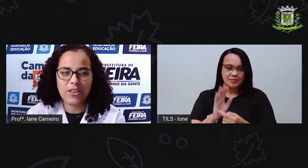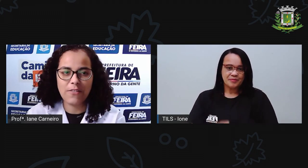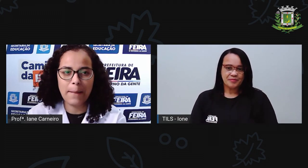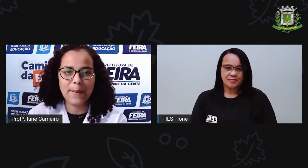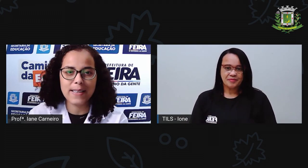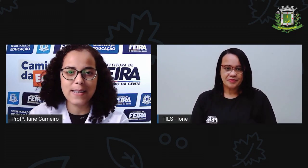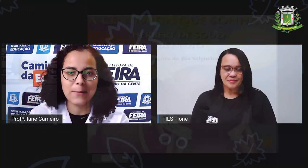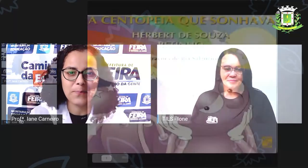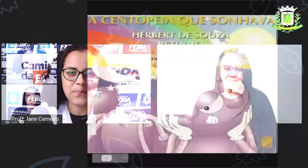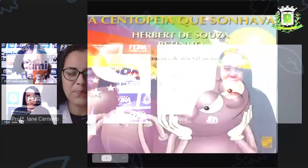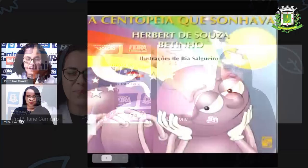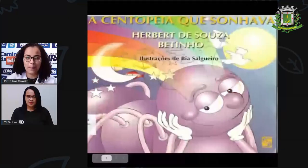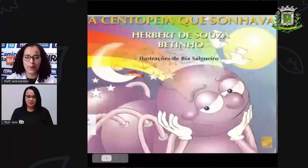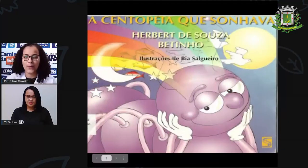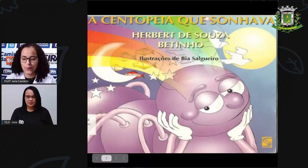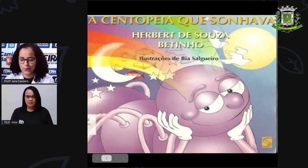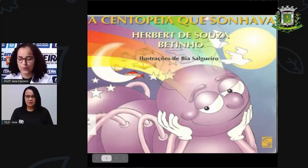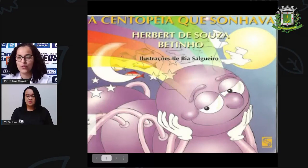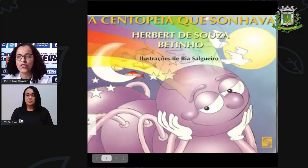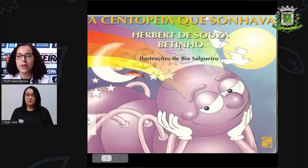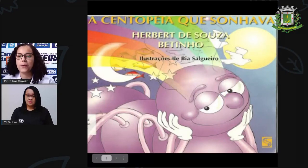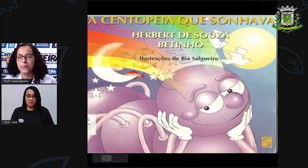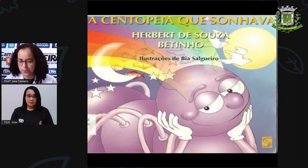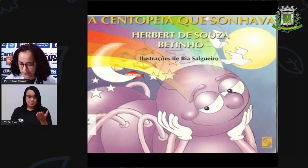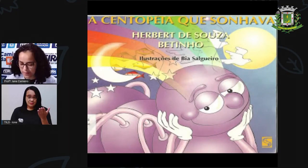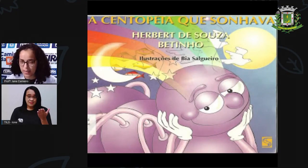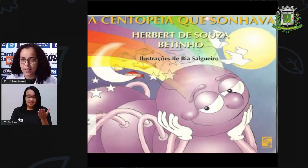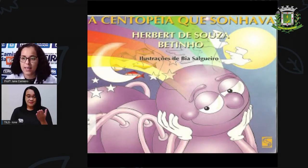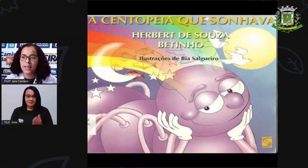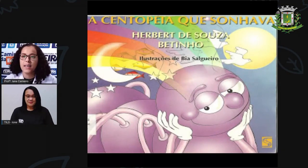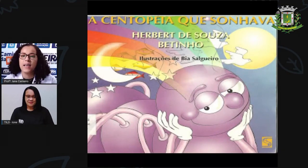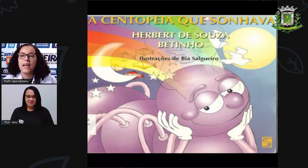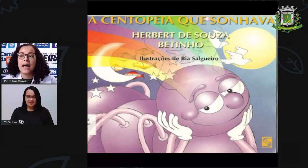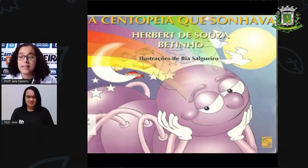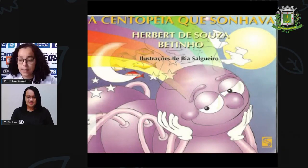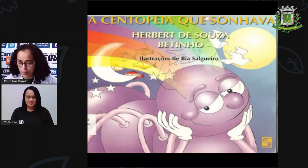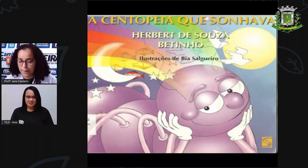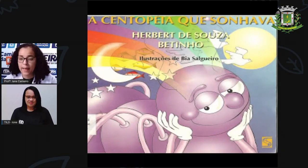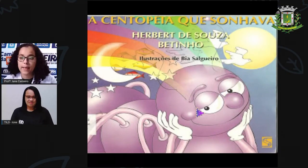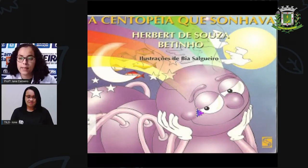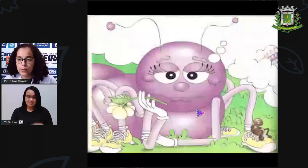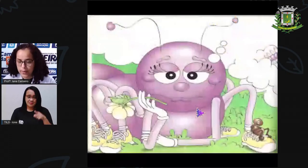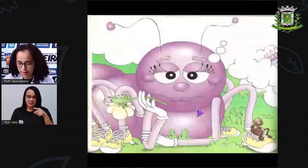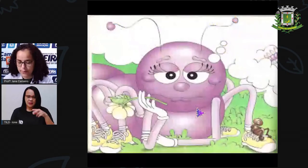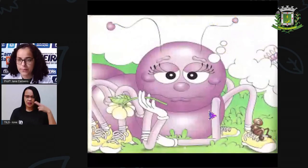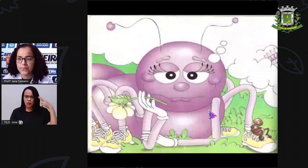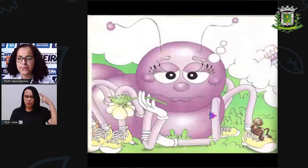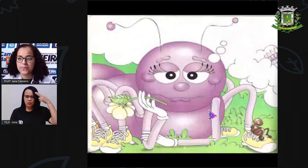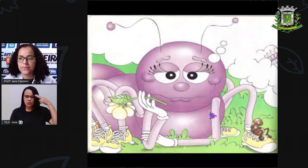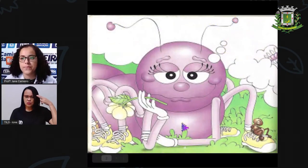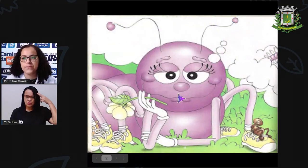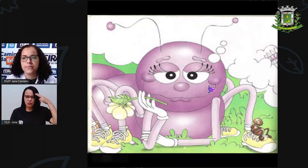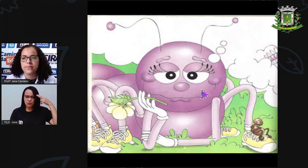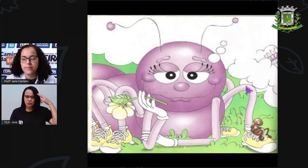Já, já vai aparecer. Pronto, chegou. A Simpopeia que sonhava.